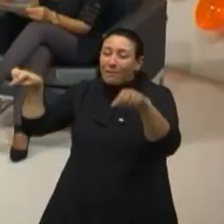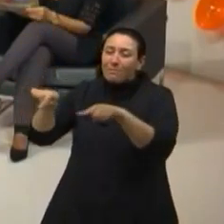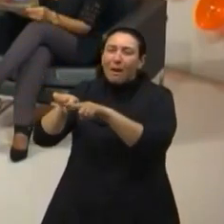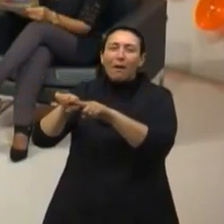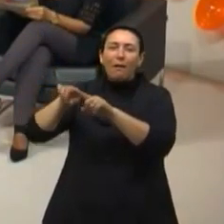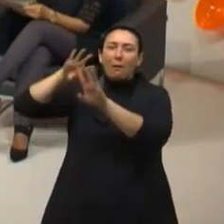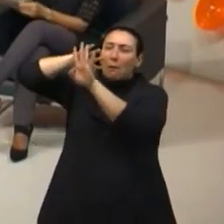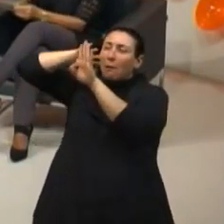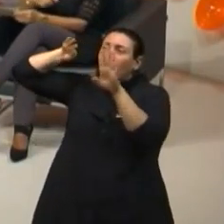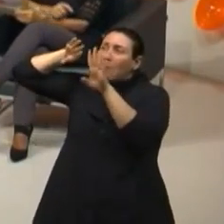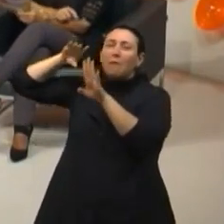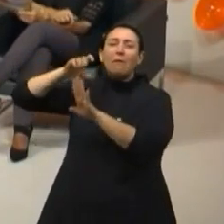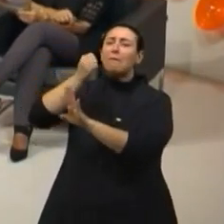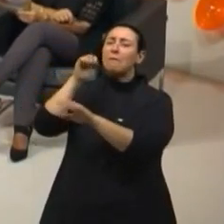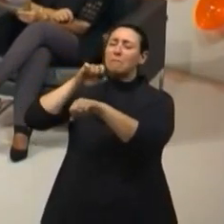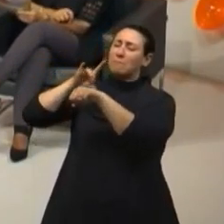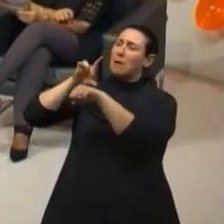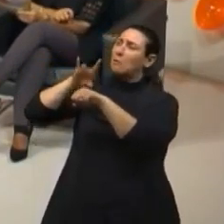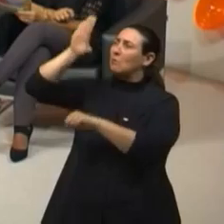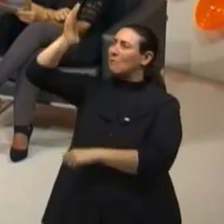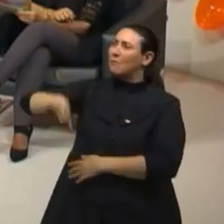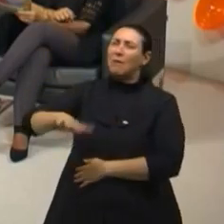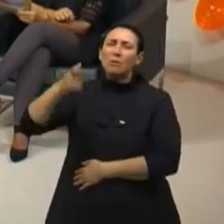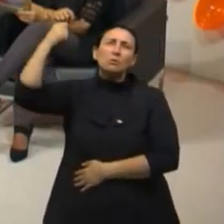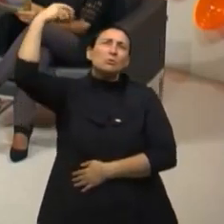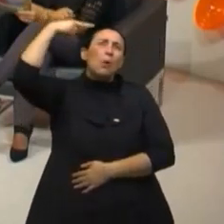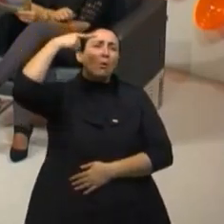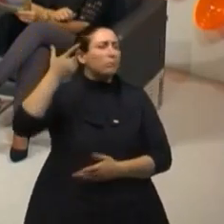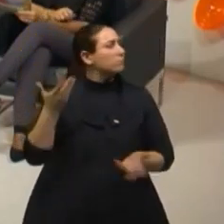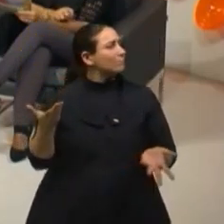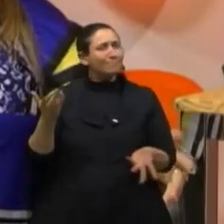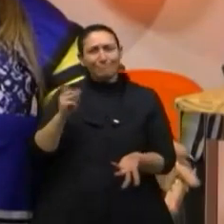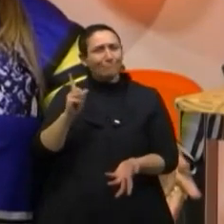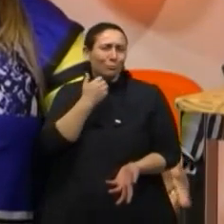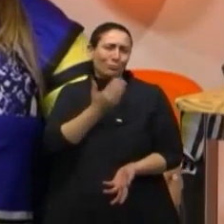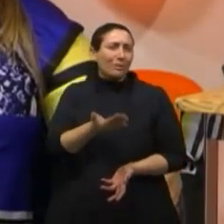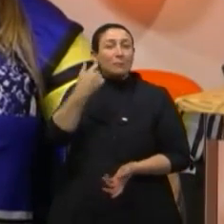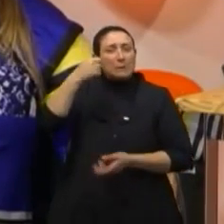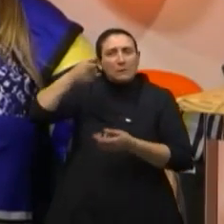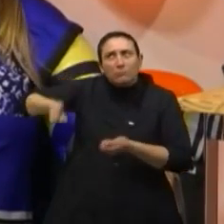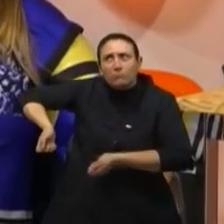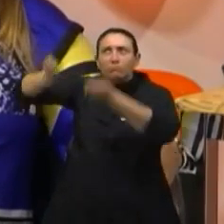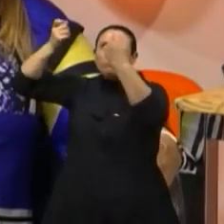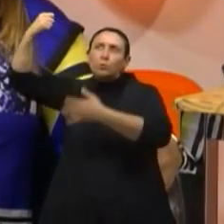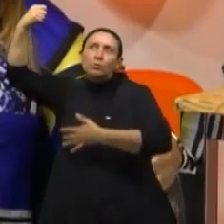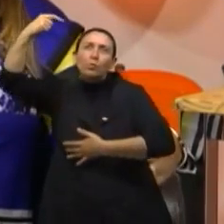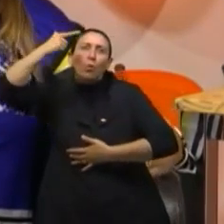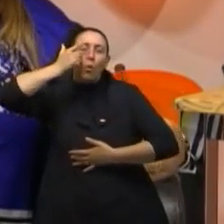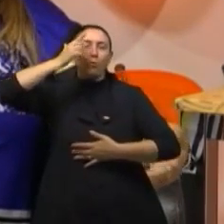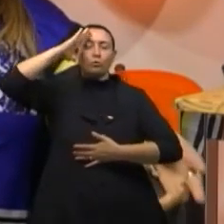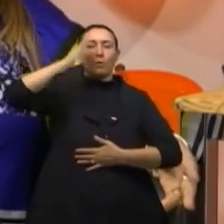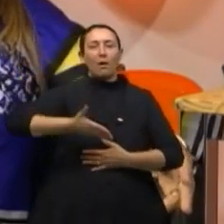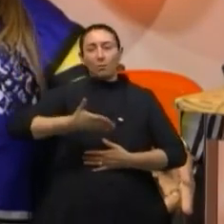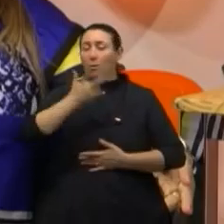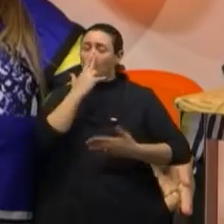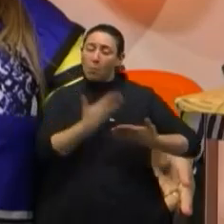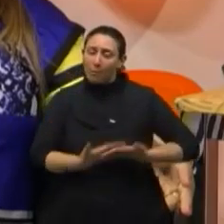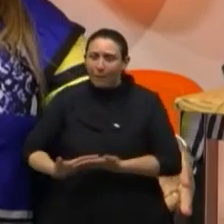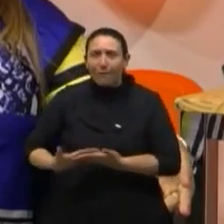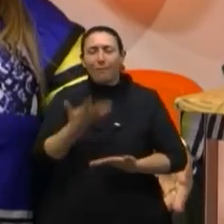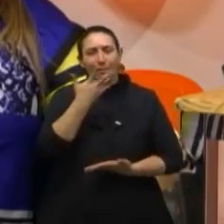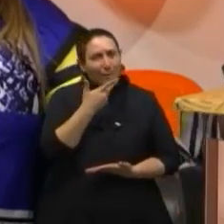a criança são os mais vulneráveis são as crianças que estão em fase de crescimento né e os idosos